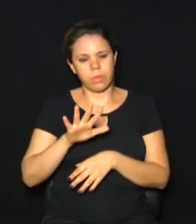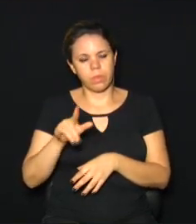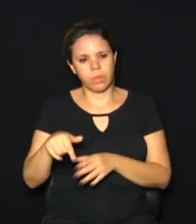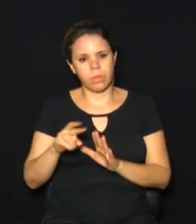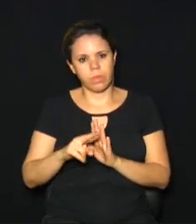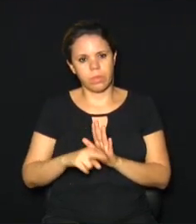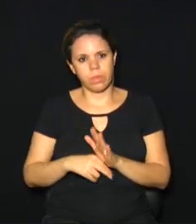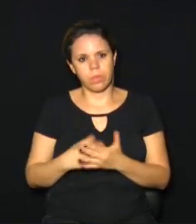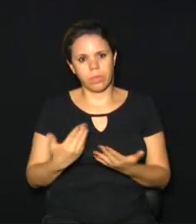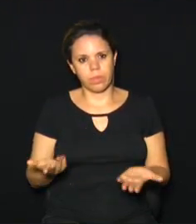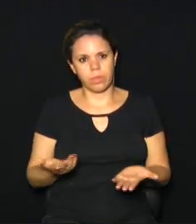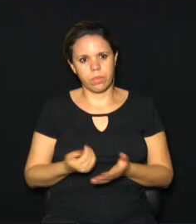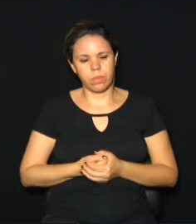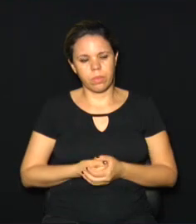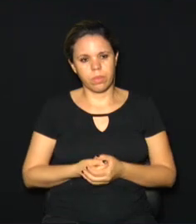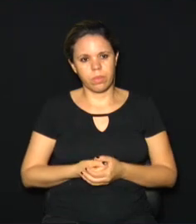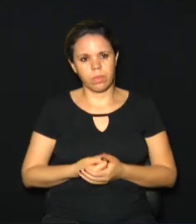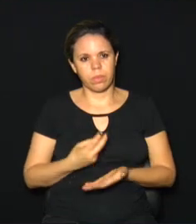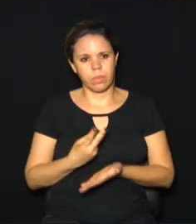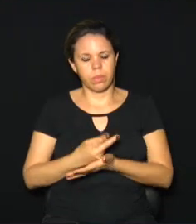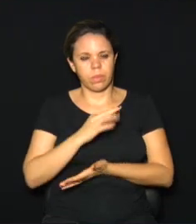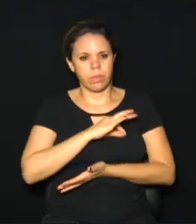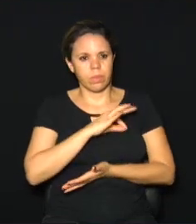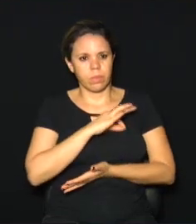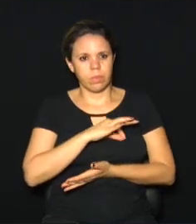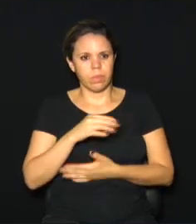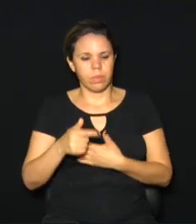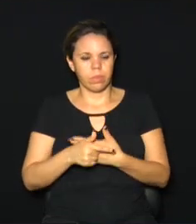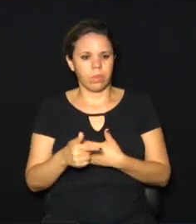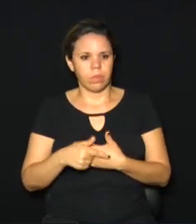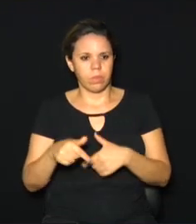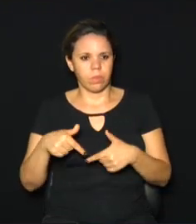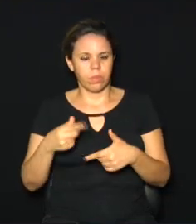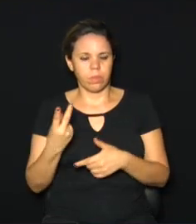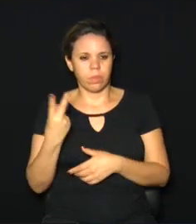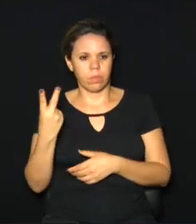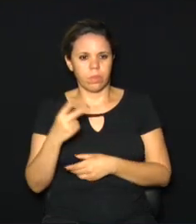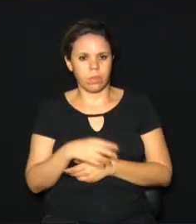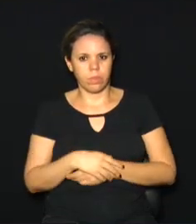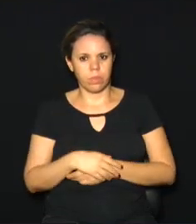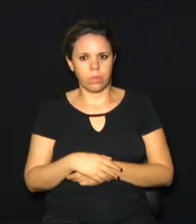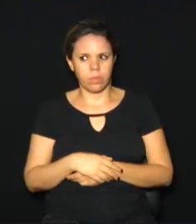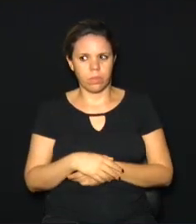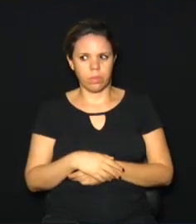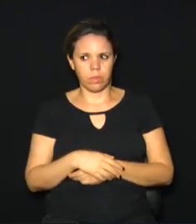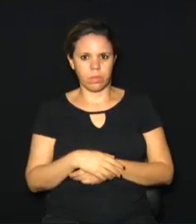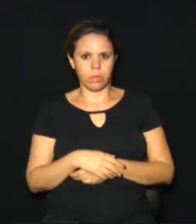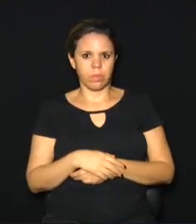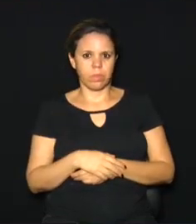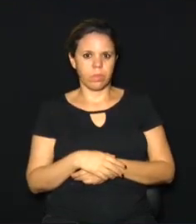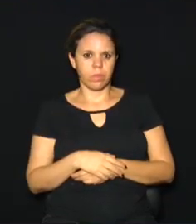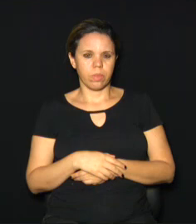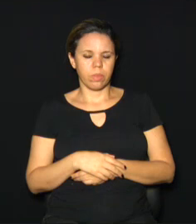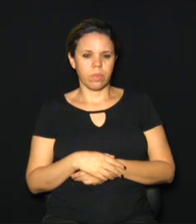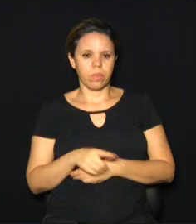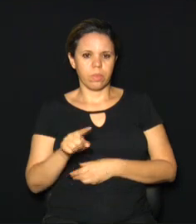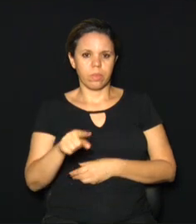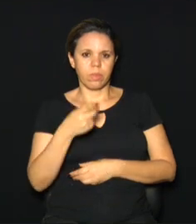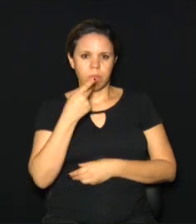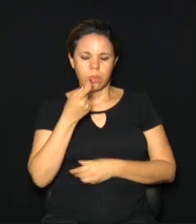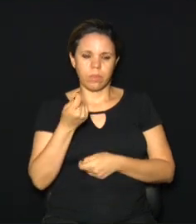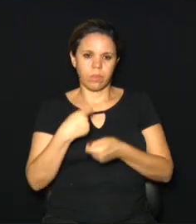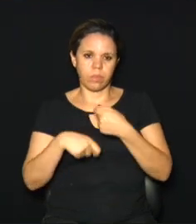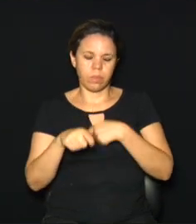regra. Então, mesmo salário para a mesma função, trabalho de mesmo valor, tal. Então, assim, só que se você está falando de